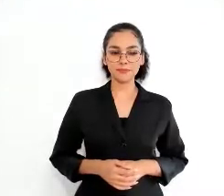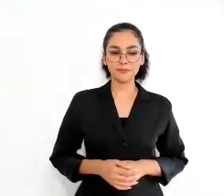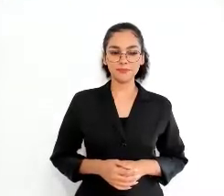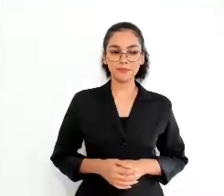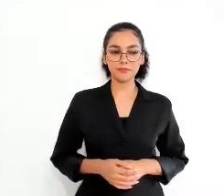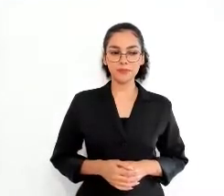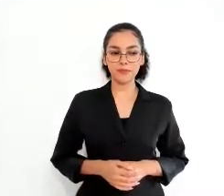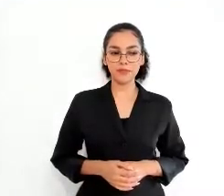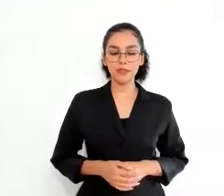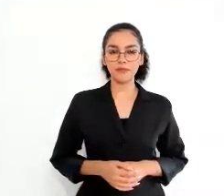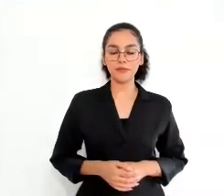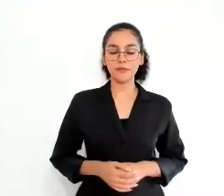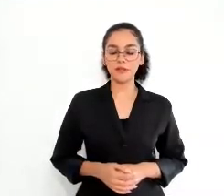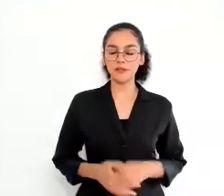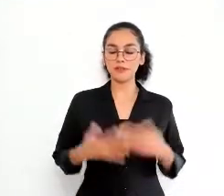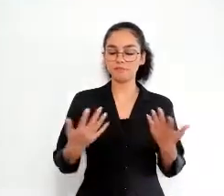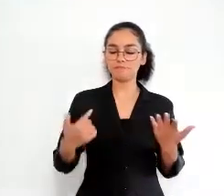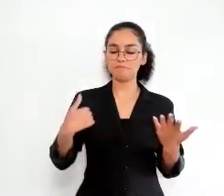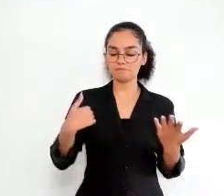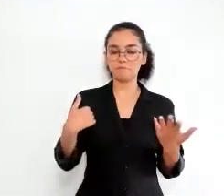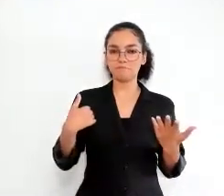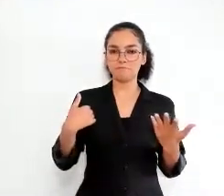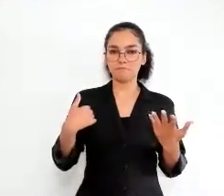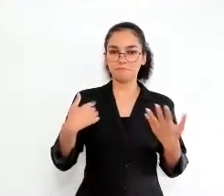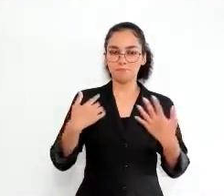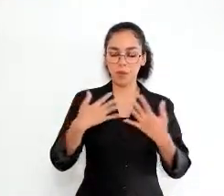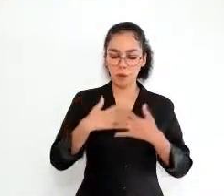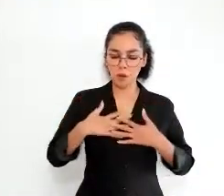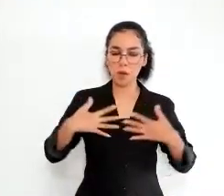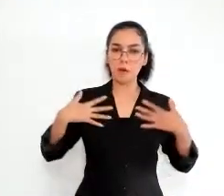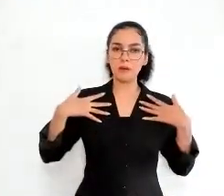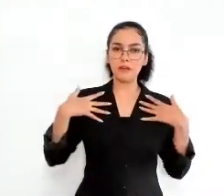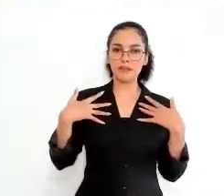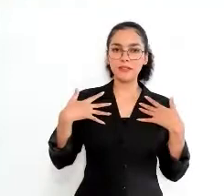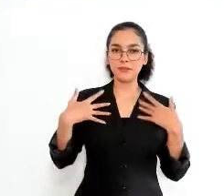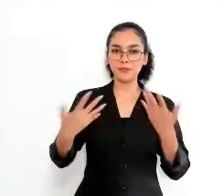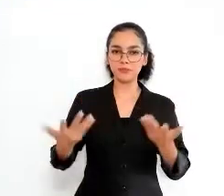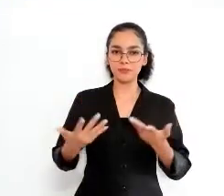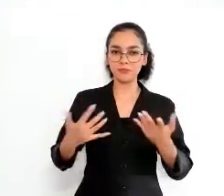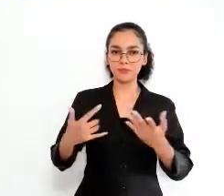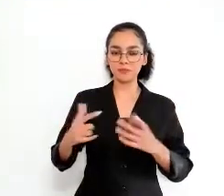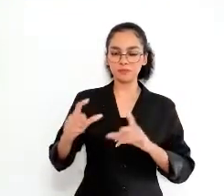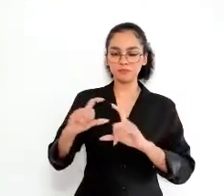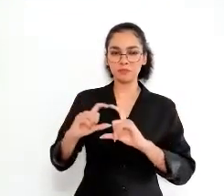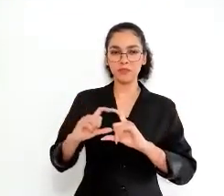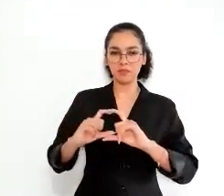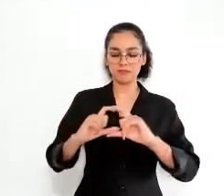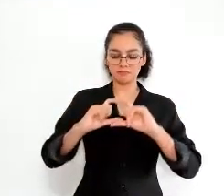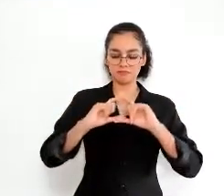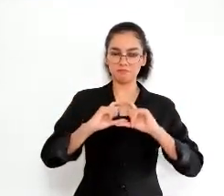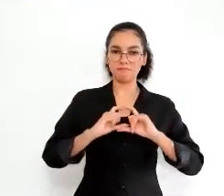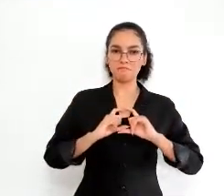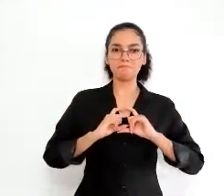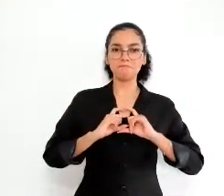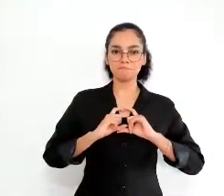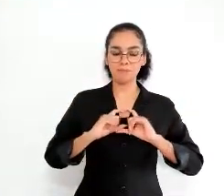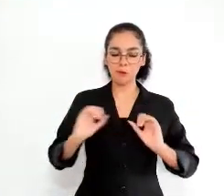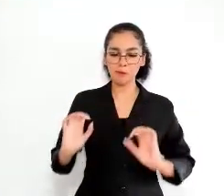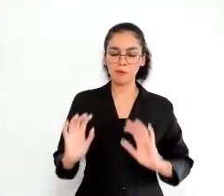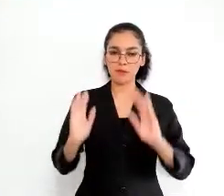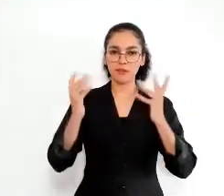Honrado em receber a medalha comemorativa dos 130 anos